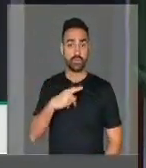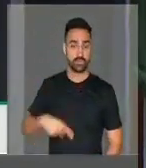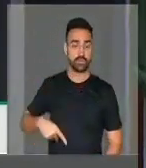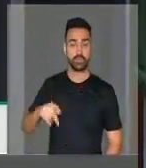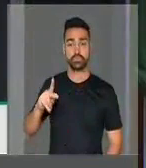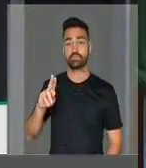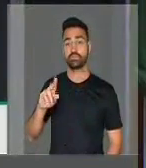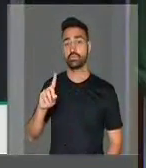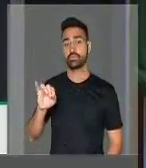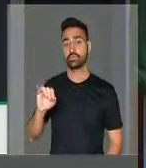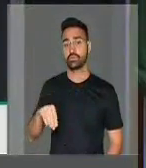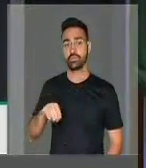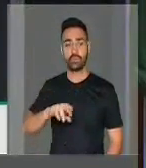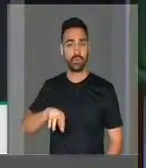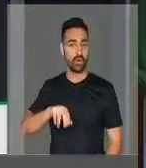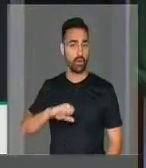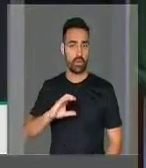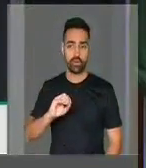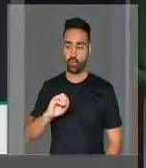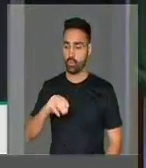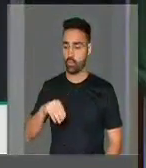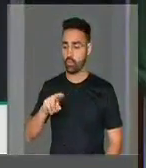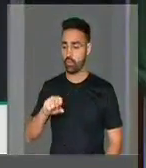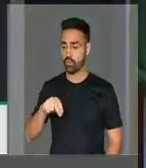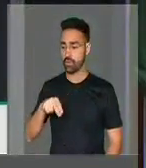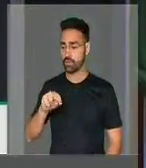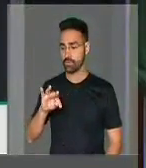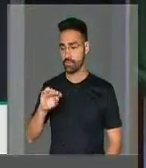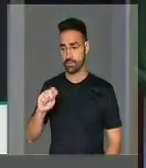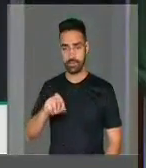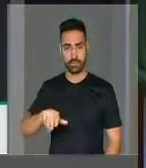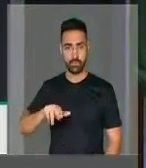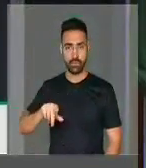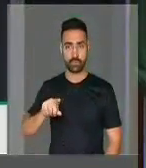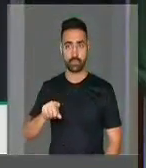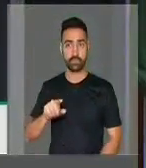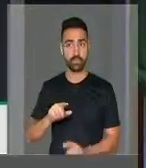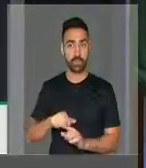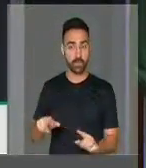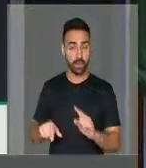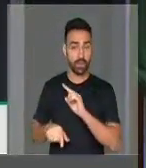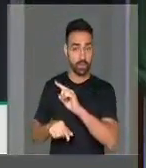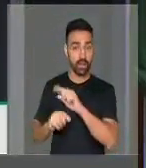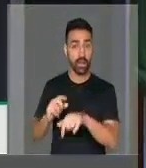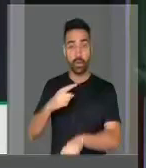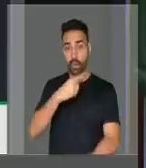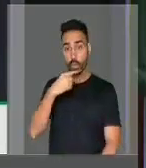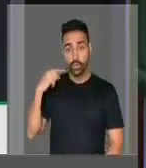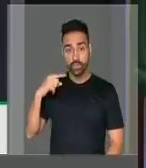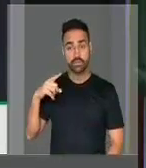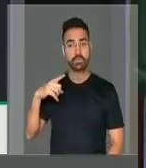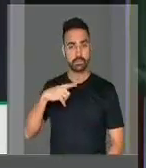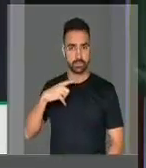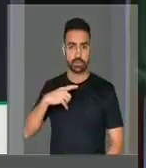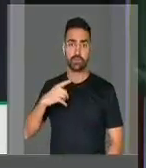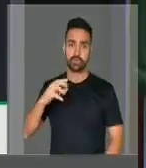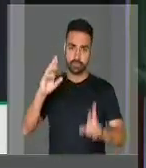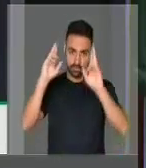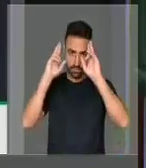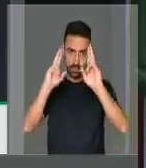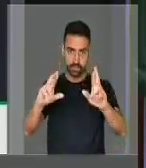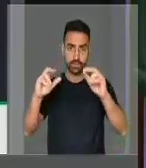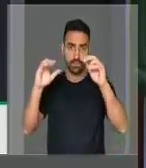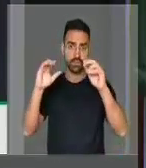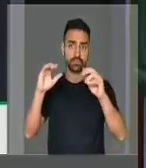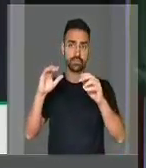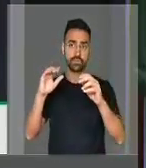é comunista, como sabemos e como é óbvio, mas eles têm uma reverência, um reconhecimento